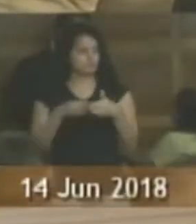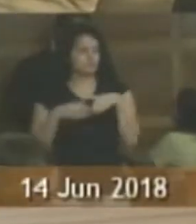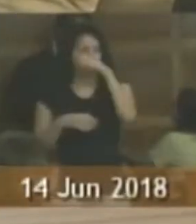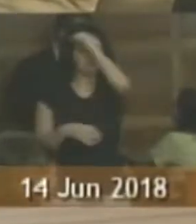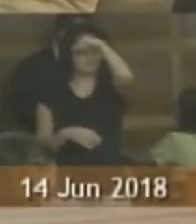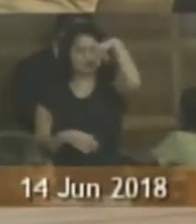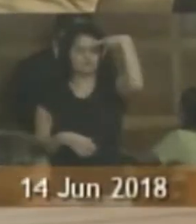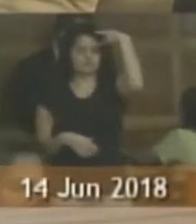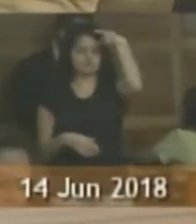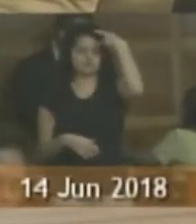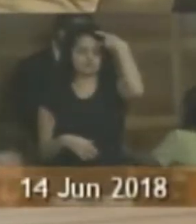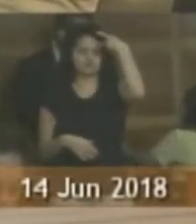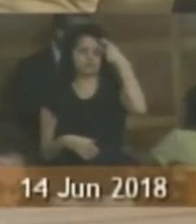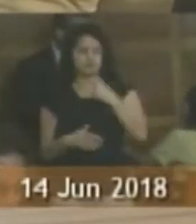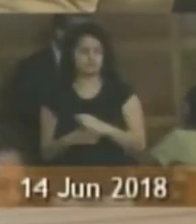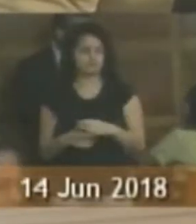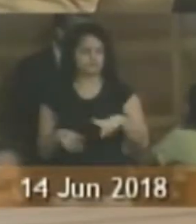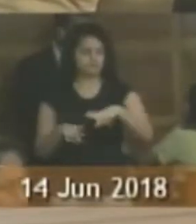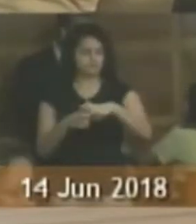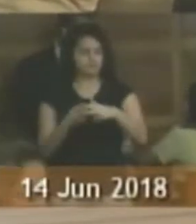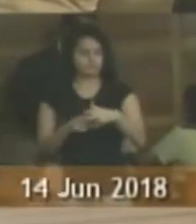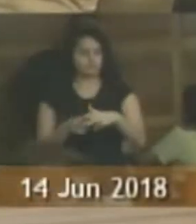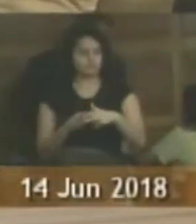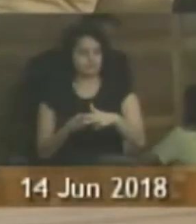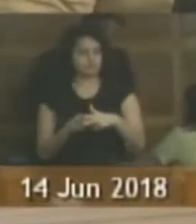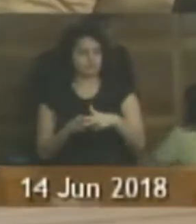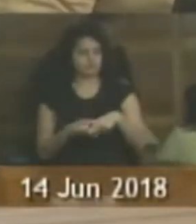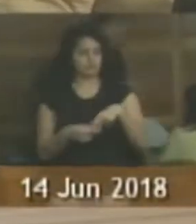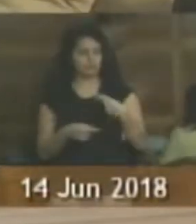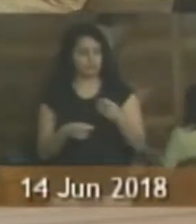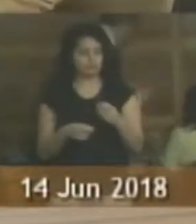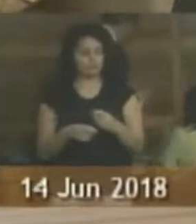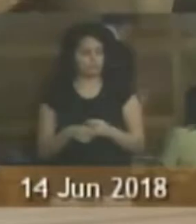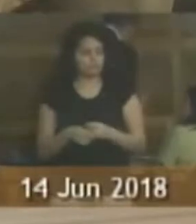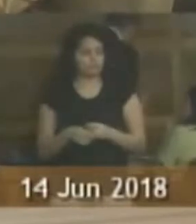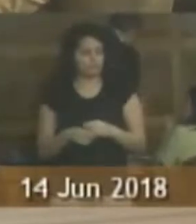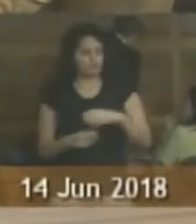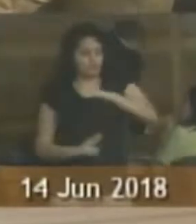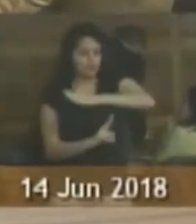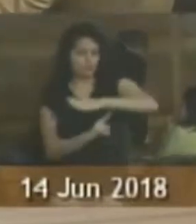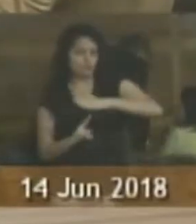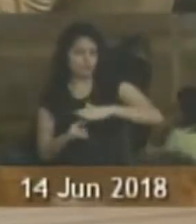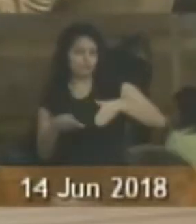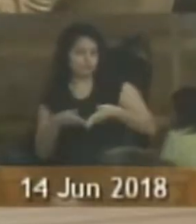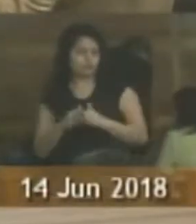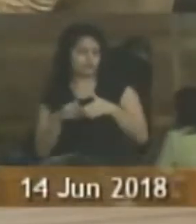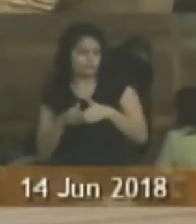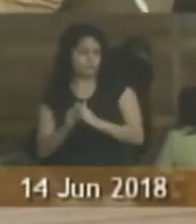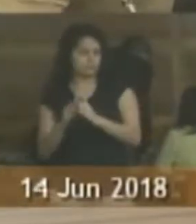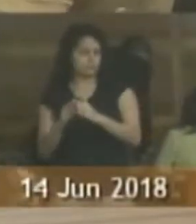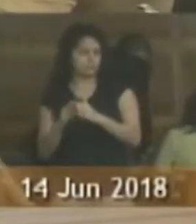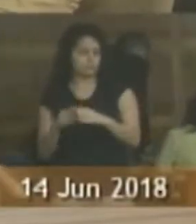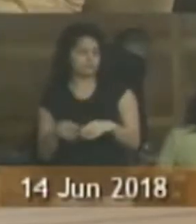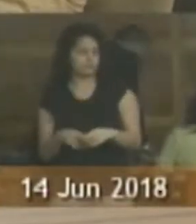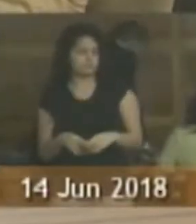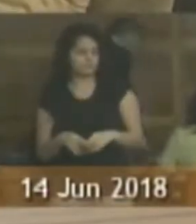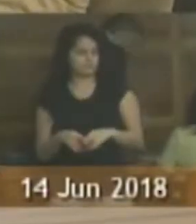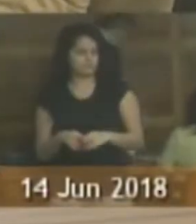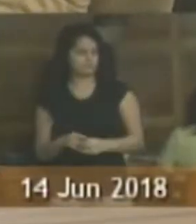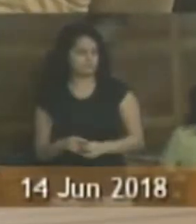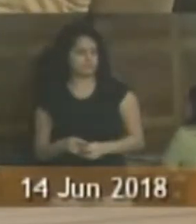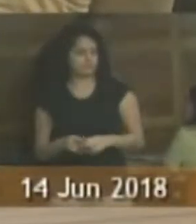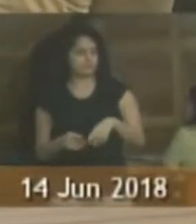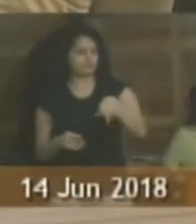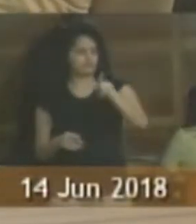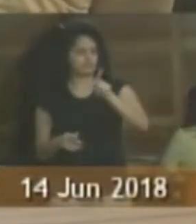prefeito municipal a manutenção e ou reforma do cais de embarque e desembarque da Praia das Flechas, Ilha da Jipóia, para Ilha